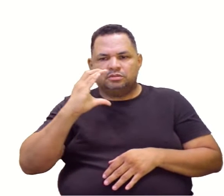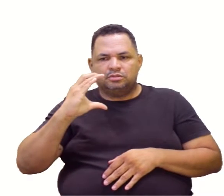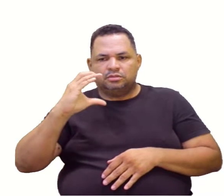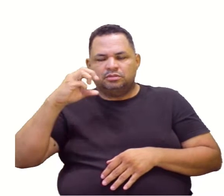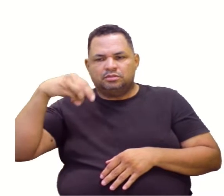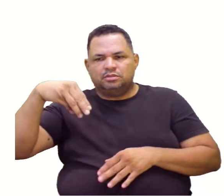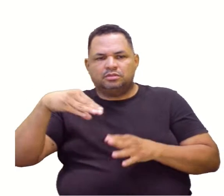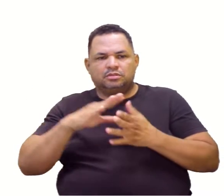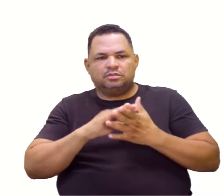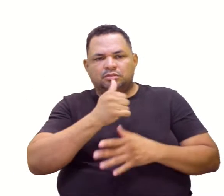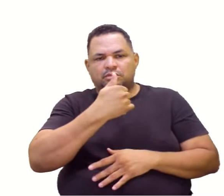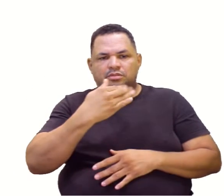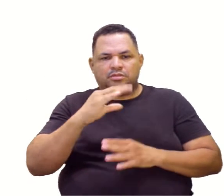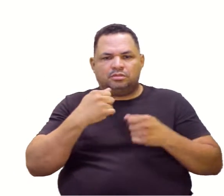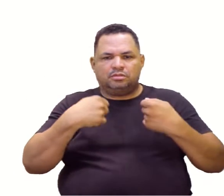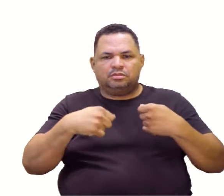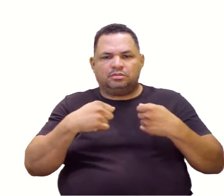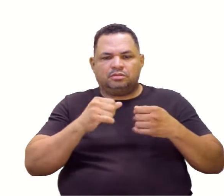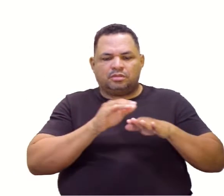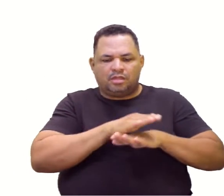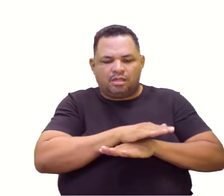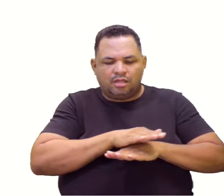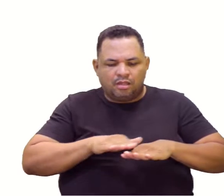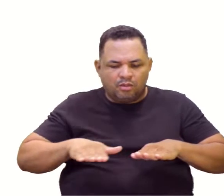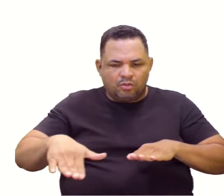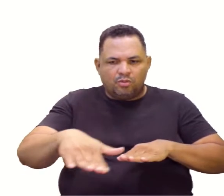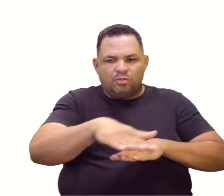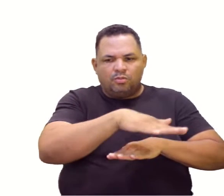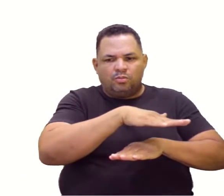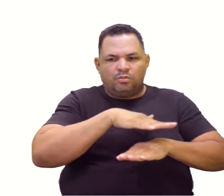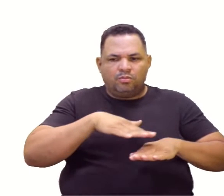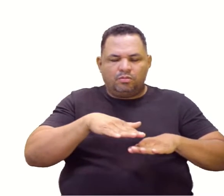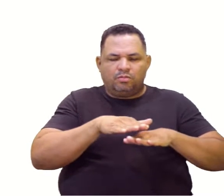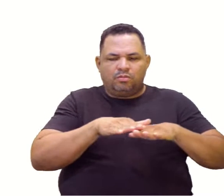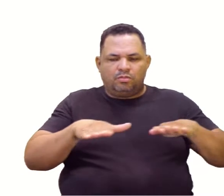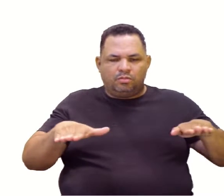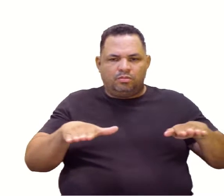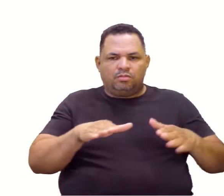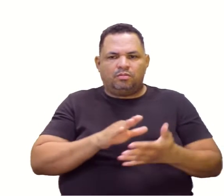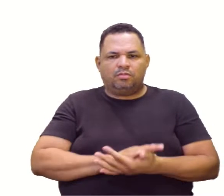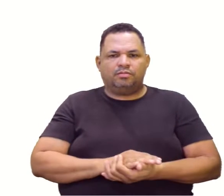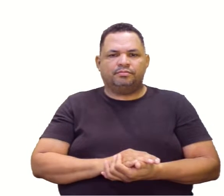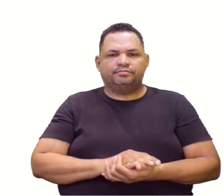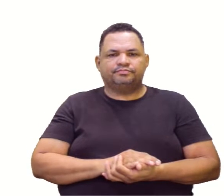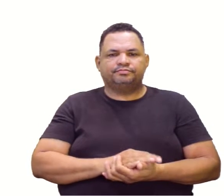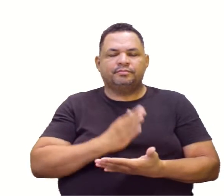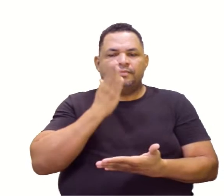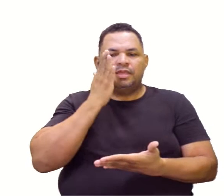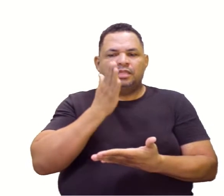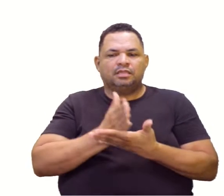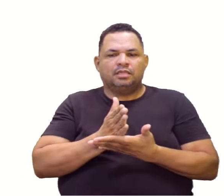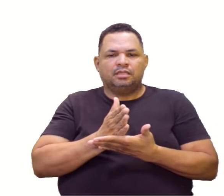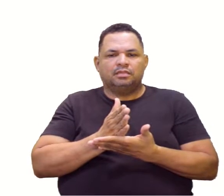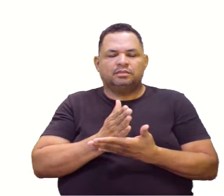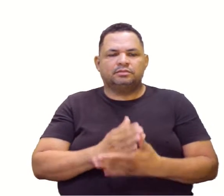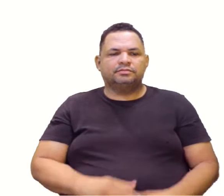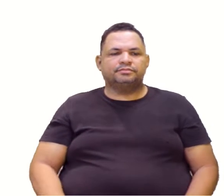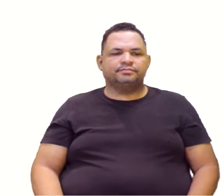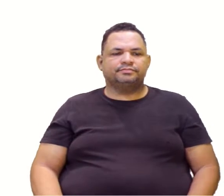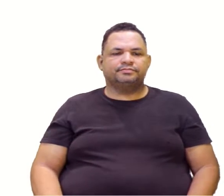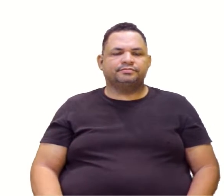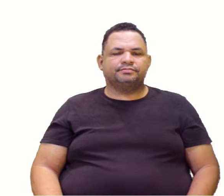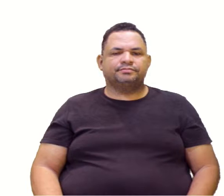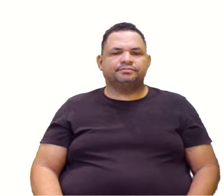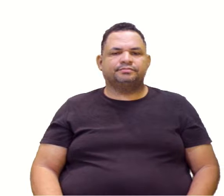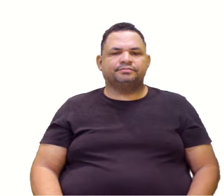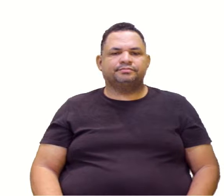10 centímetros necessário para cobrir esse pátio? Metade. Para cobrir metade do pátio. Uou, legal,